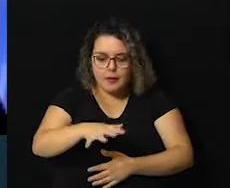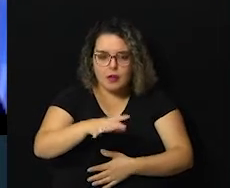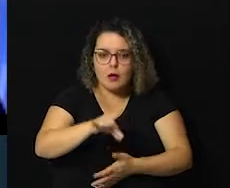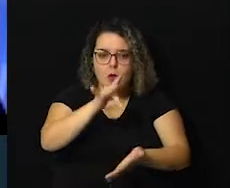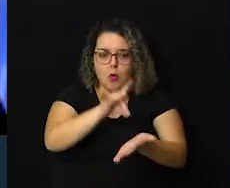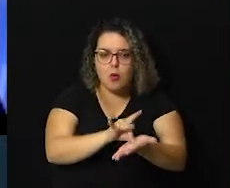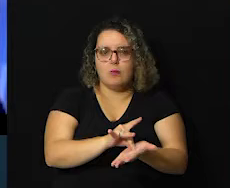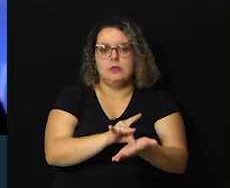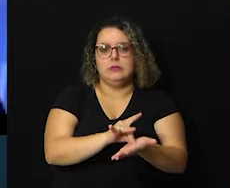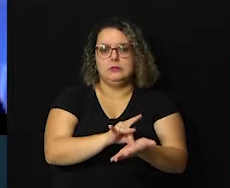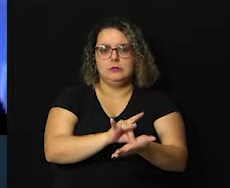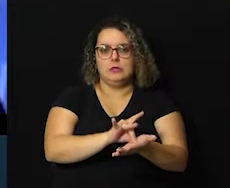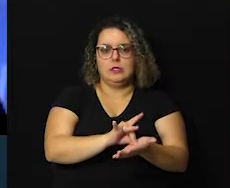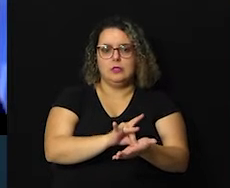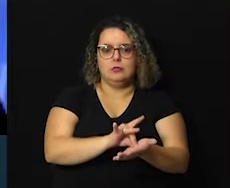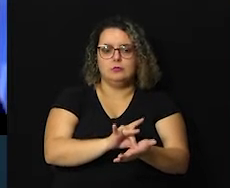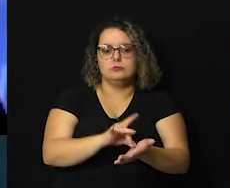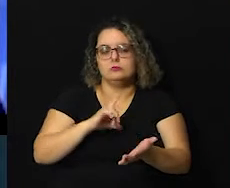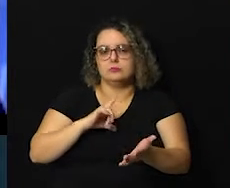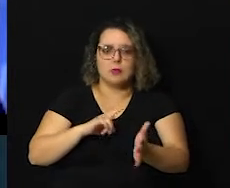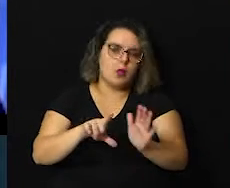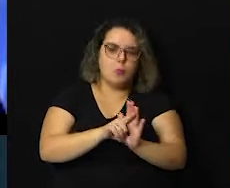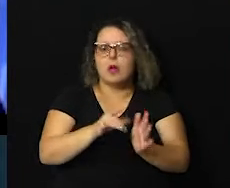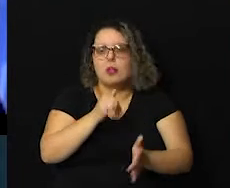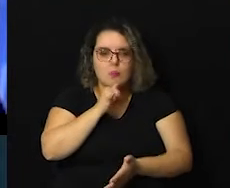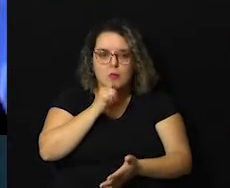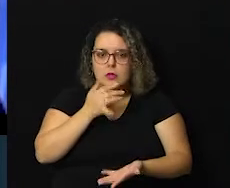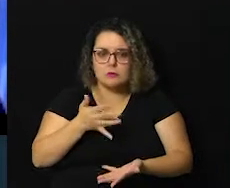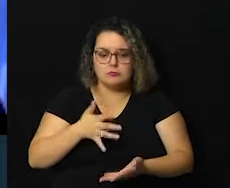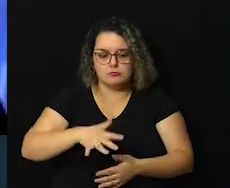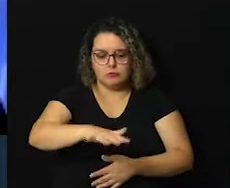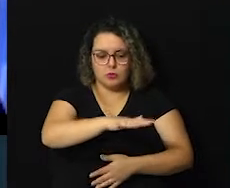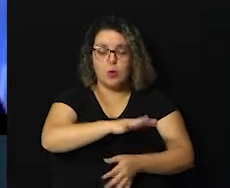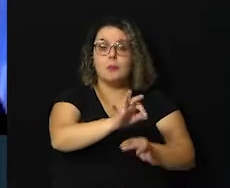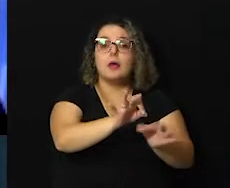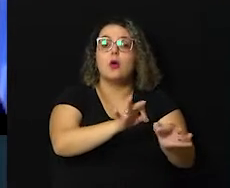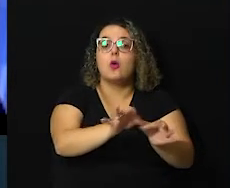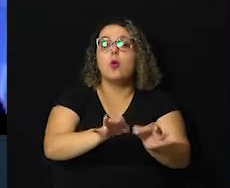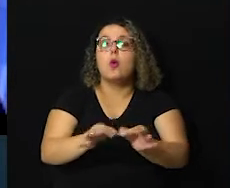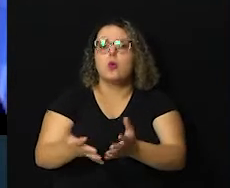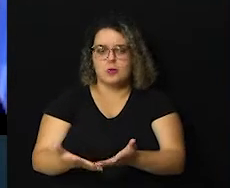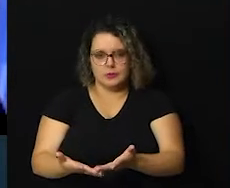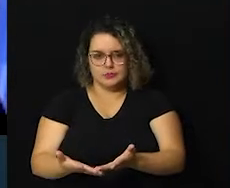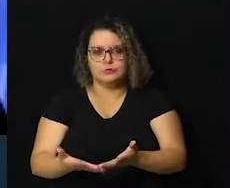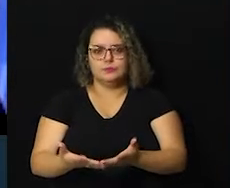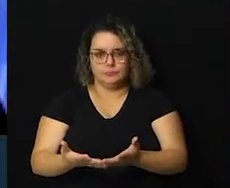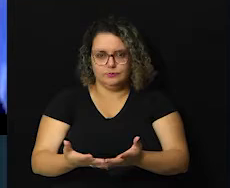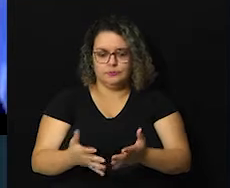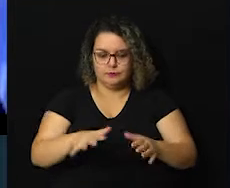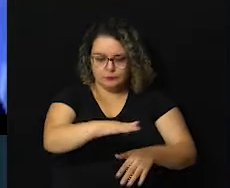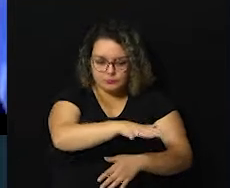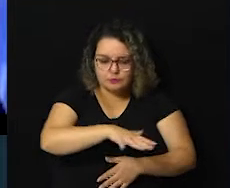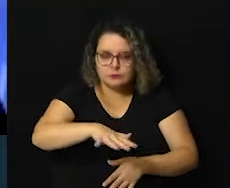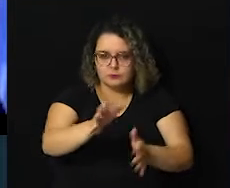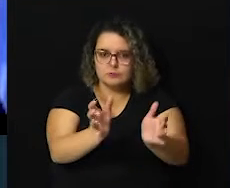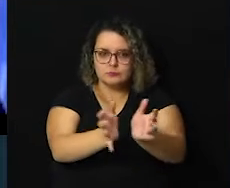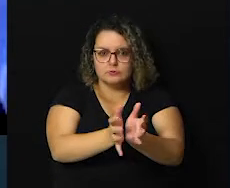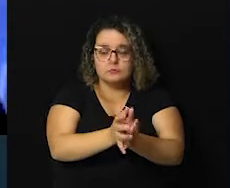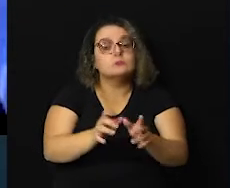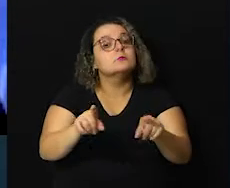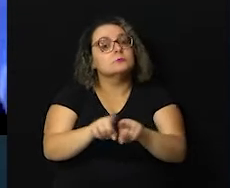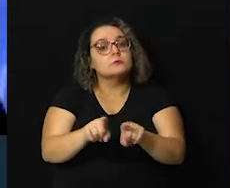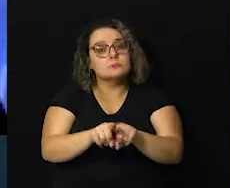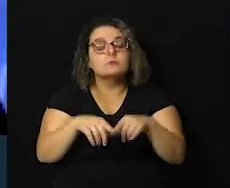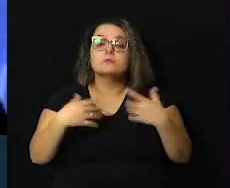porque ainda não é regulamentada Então existe um espaço muito grande para organização da categoria como um